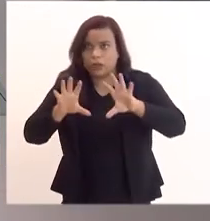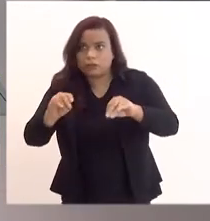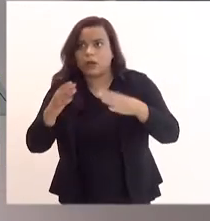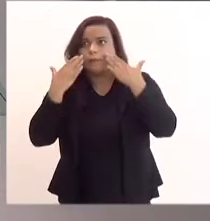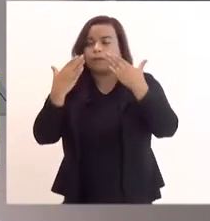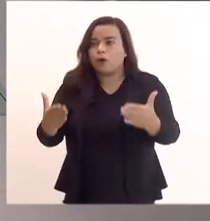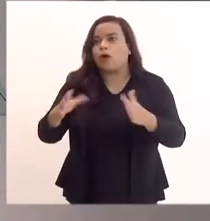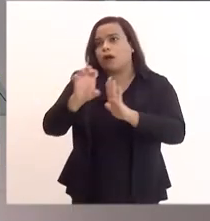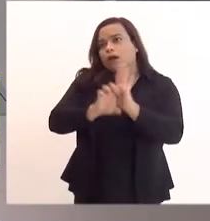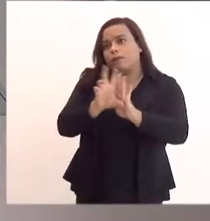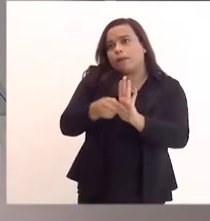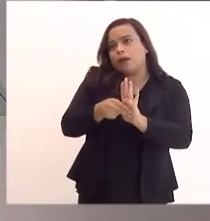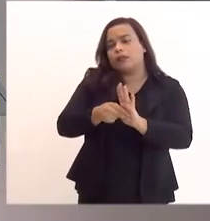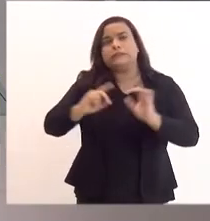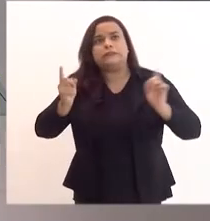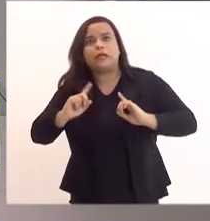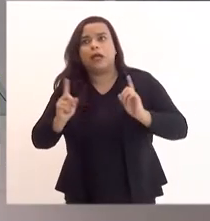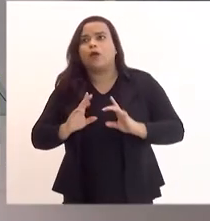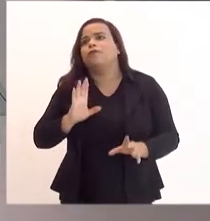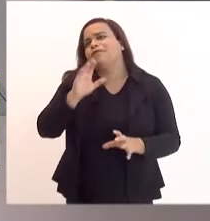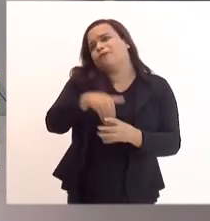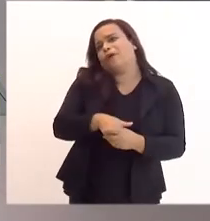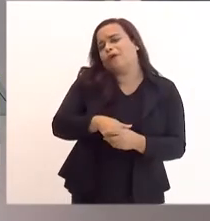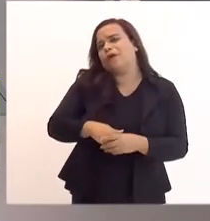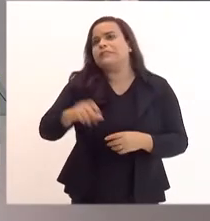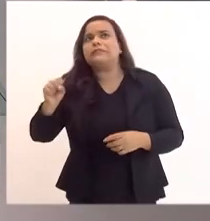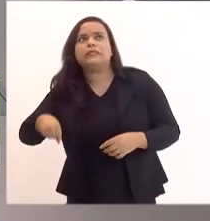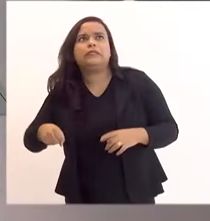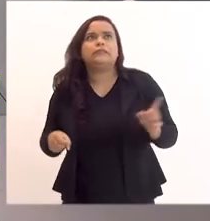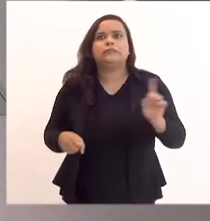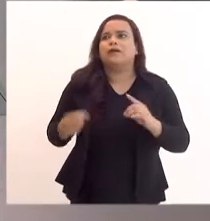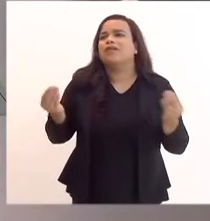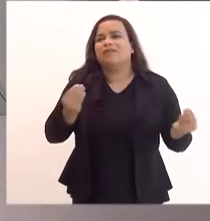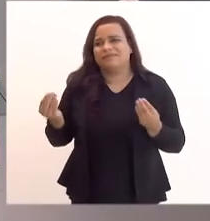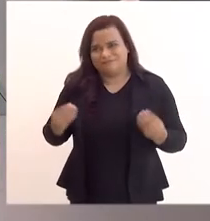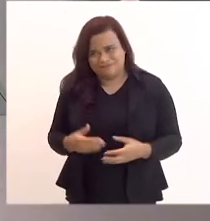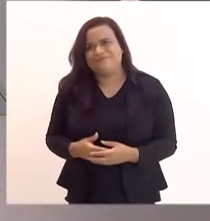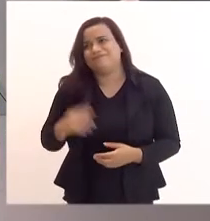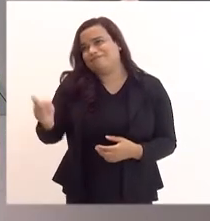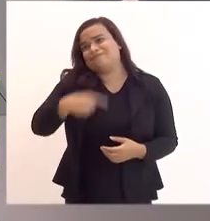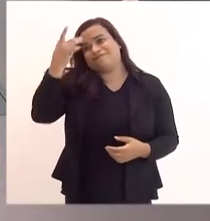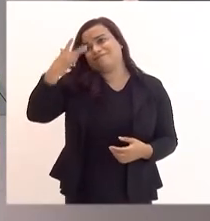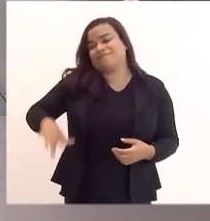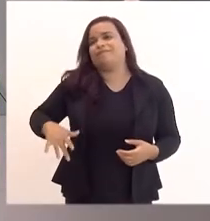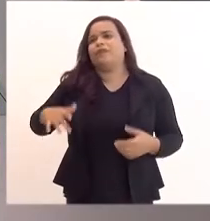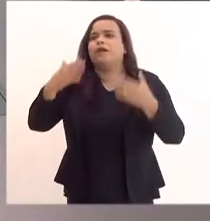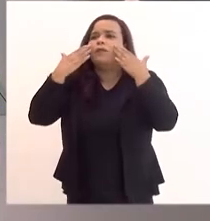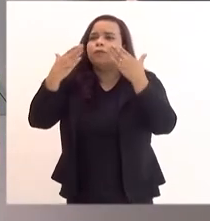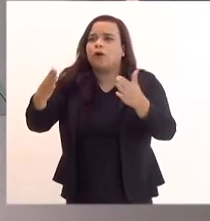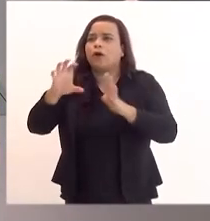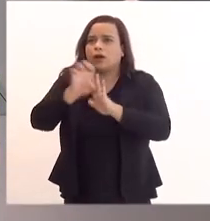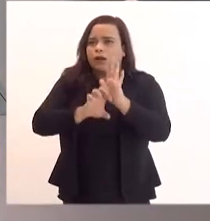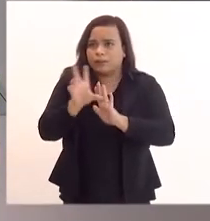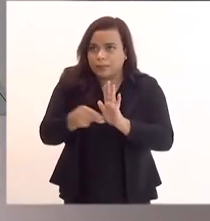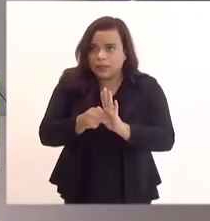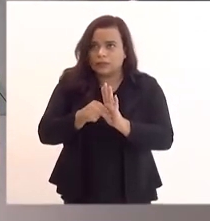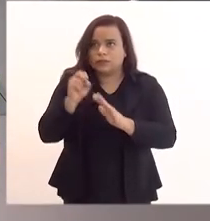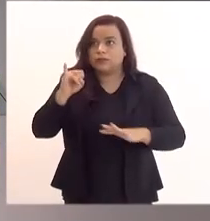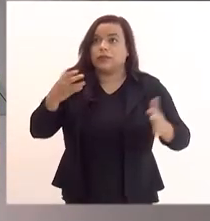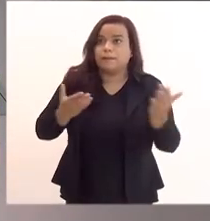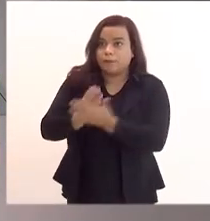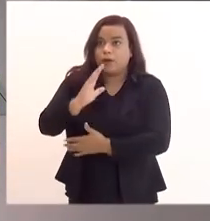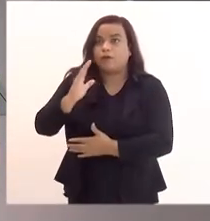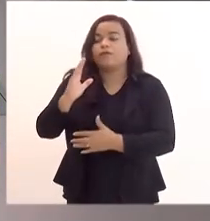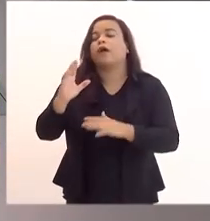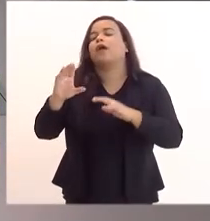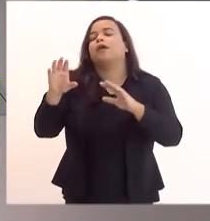emendas ou não, ou votar? Porque, ao apresentar emendas, se essas emendas forem aprovadas pela CCJ, eu mudo o conteúdo da